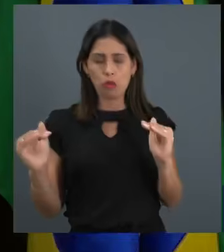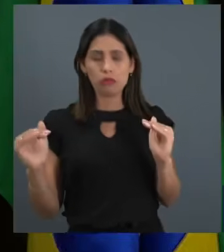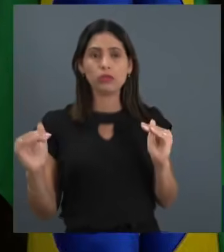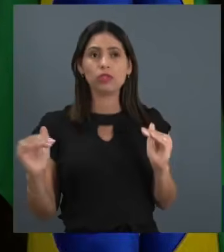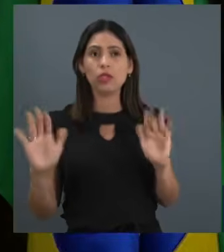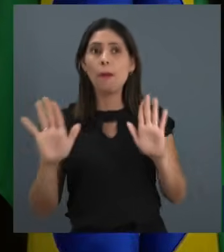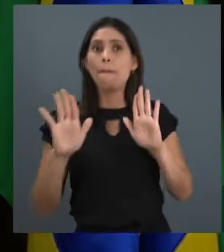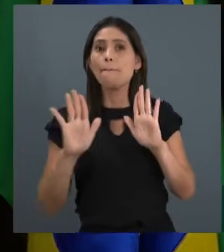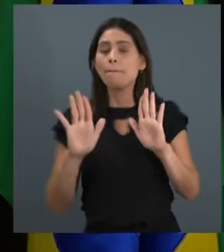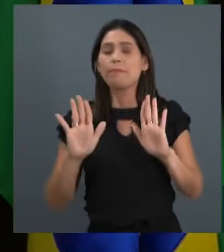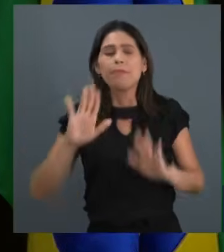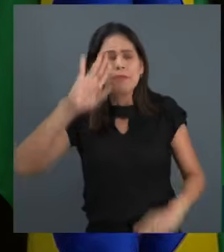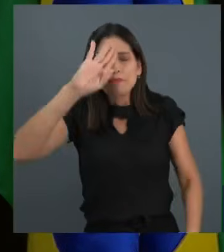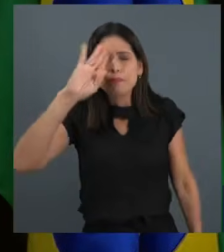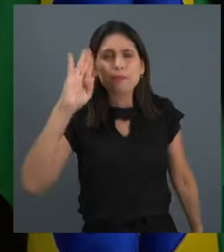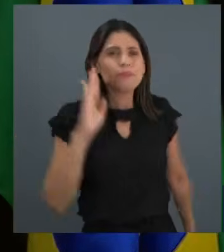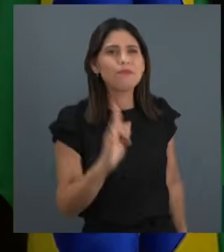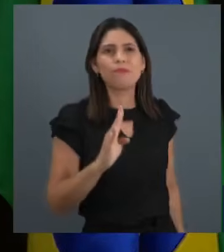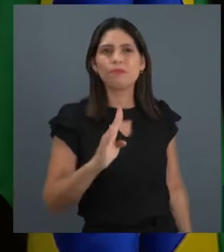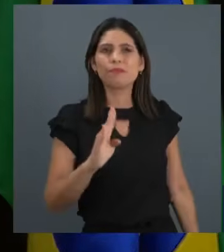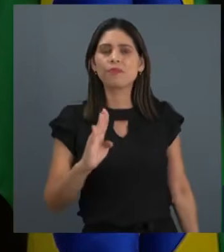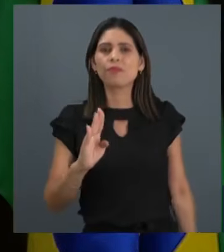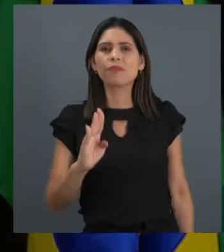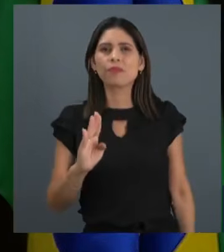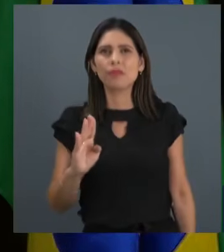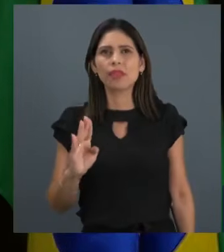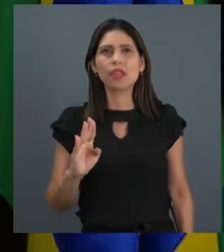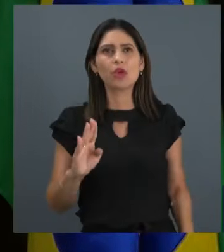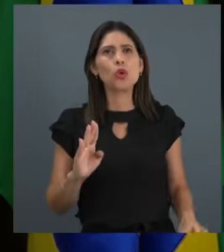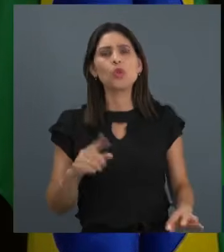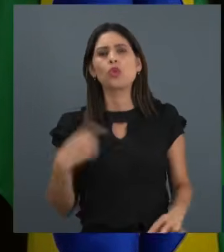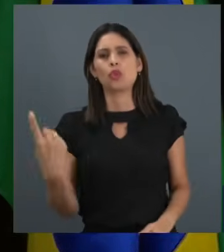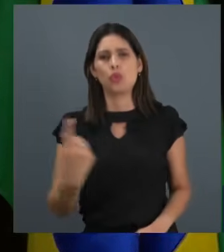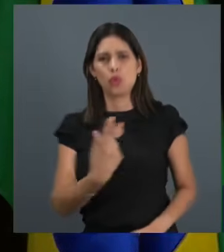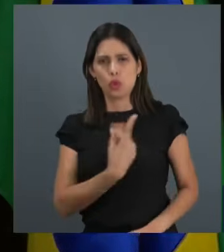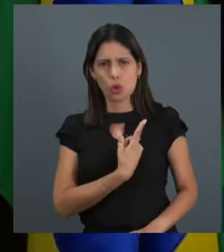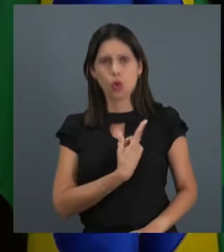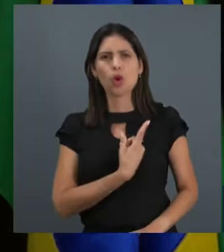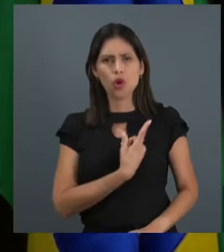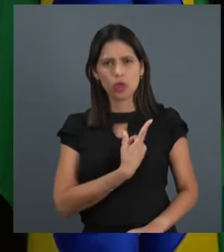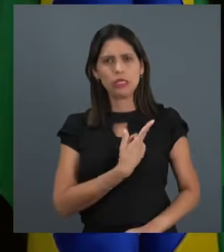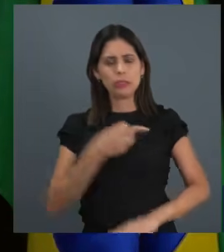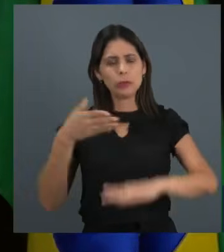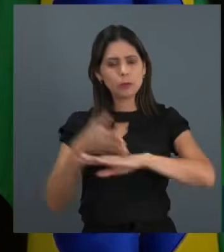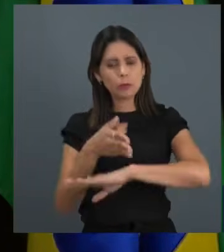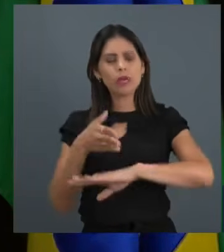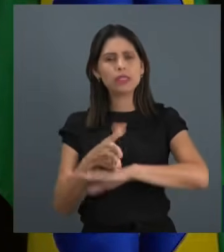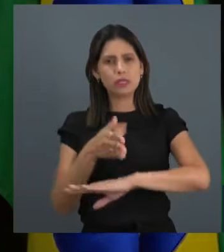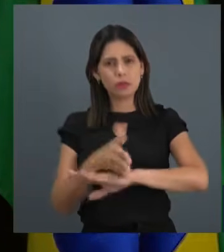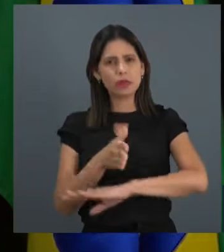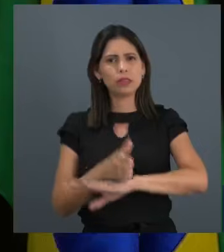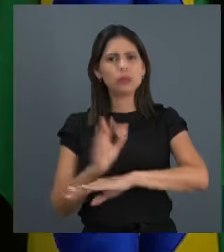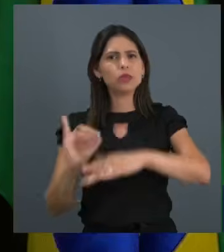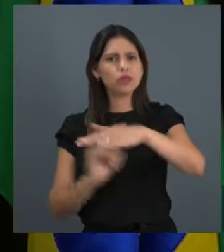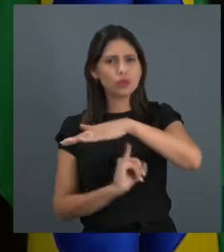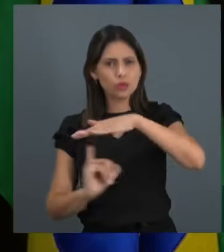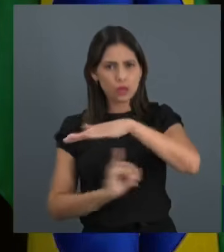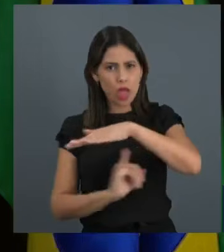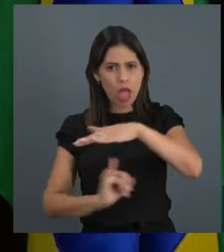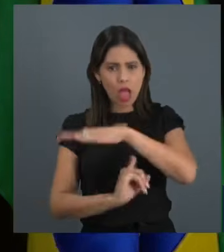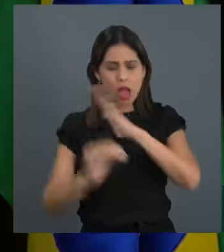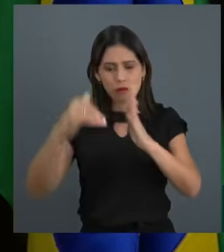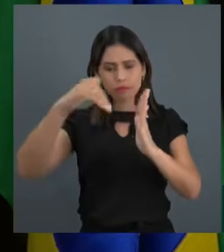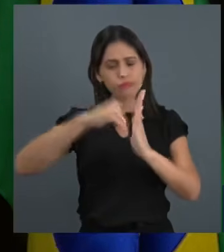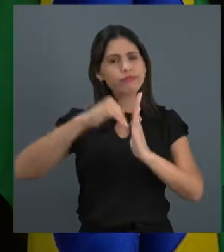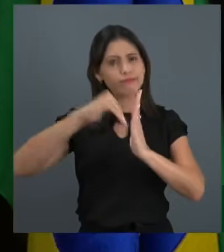mas principalmente a todos nós que fazemos parte dessa instituição que é o Senado da